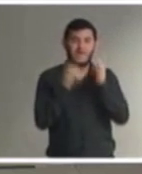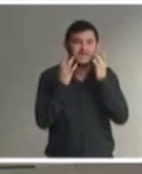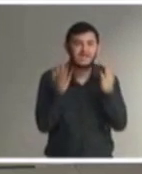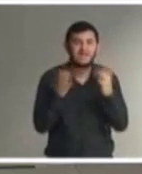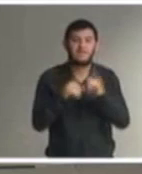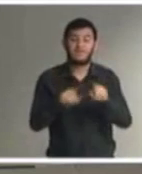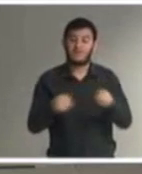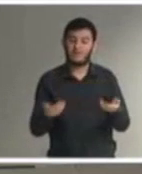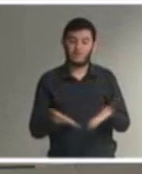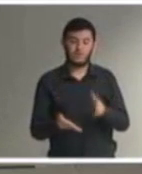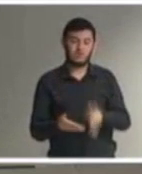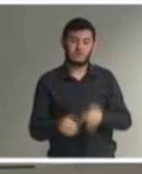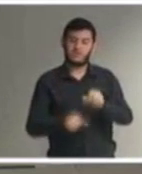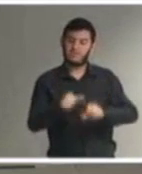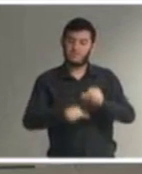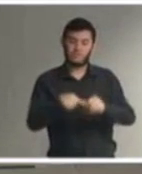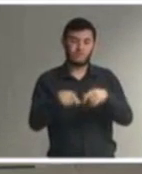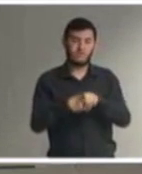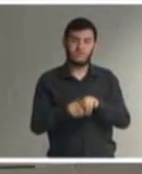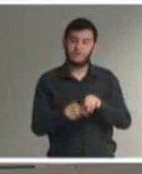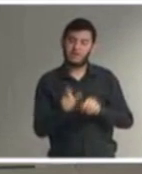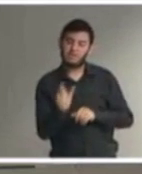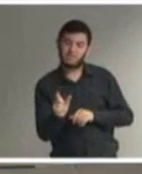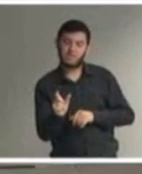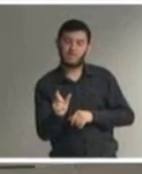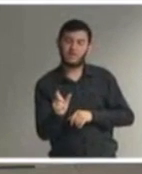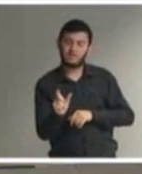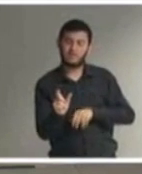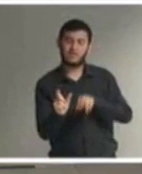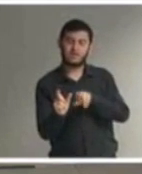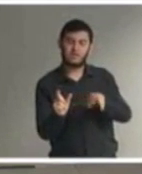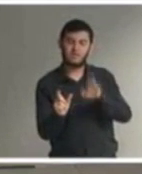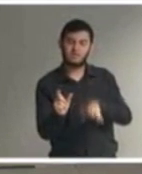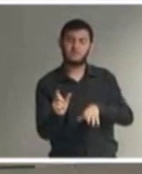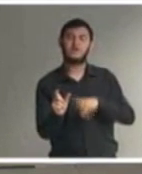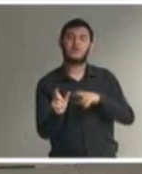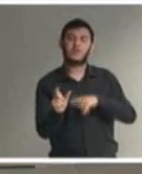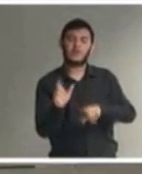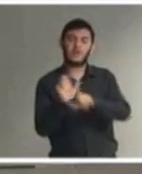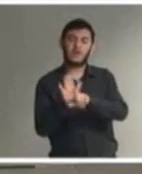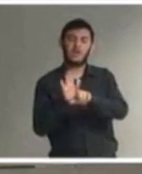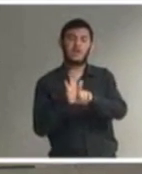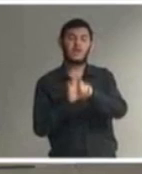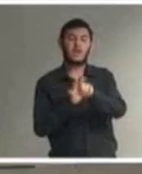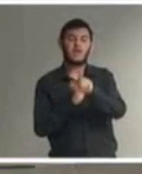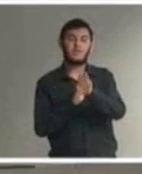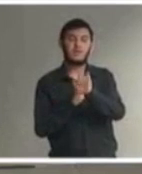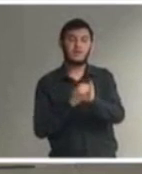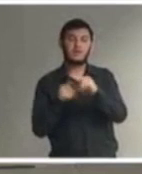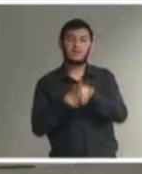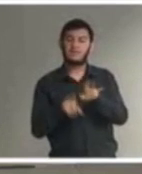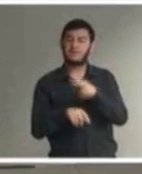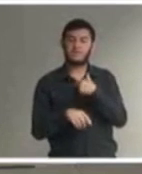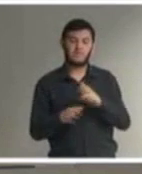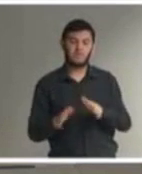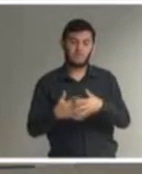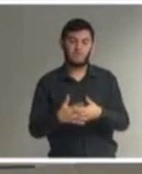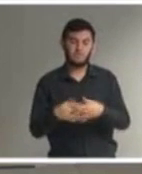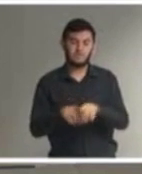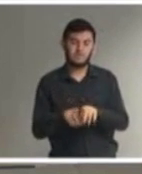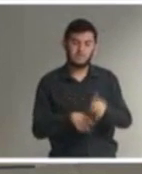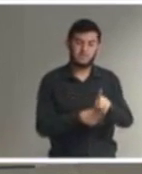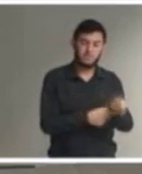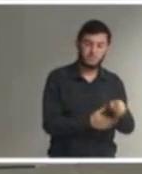aqui adiante tem agora essa nomenclatura estabelecida pela lei brasileira de inclusão que não pode se confundir nem com o professor